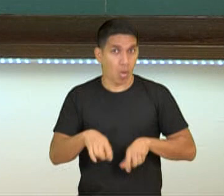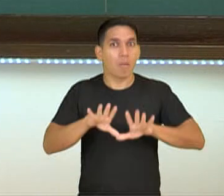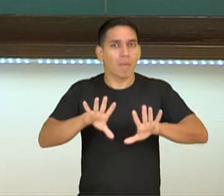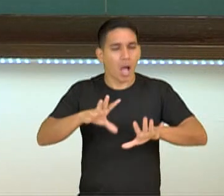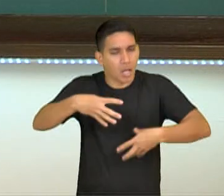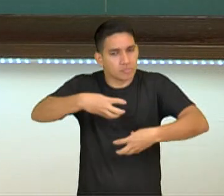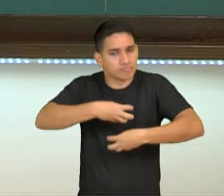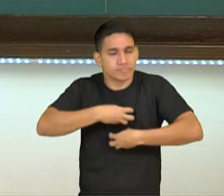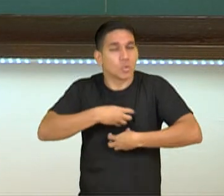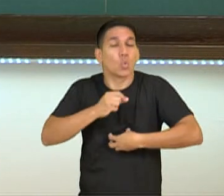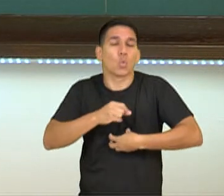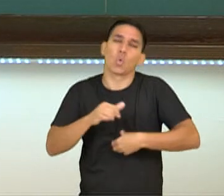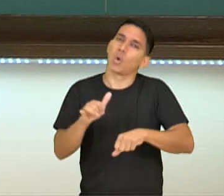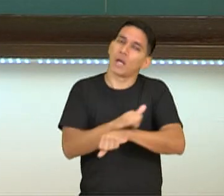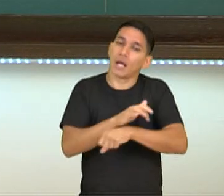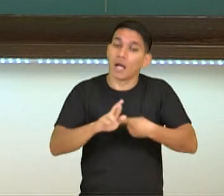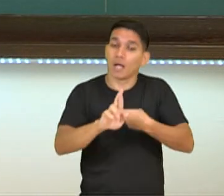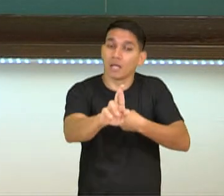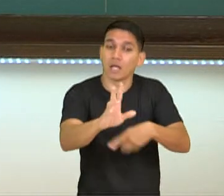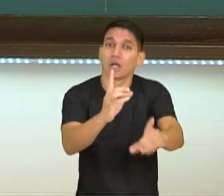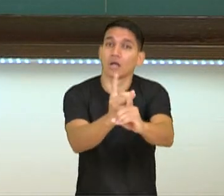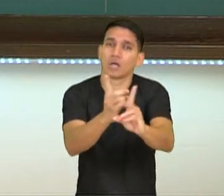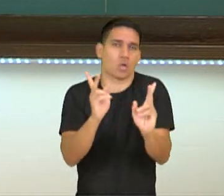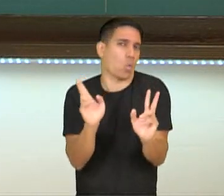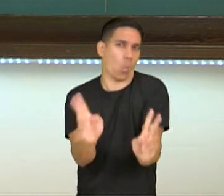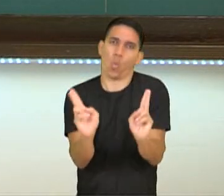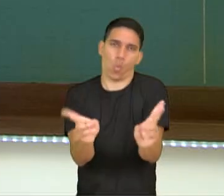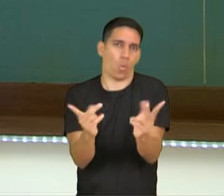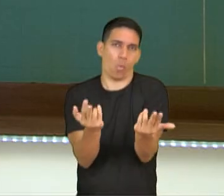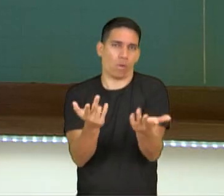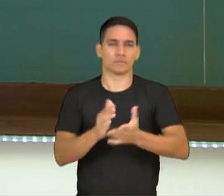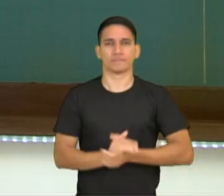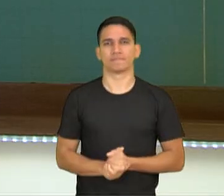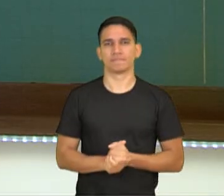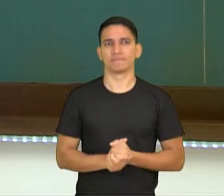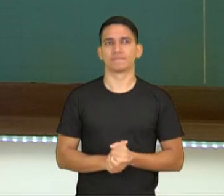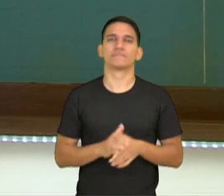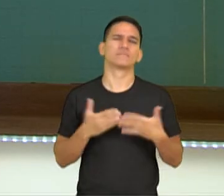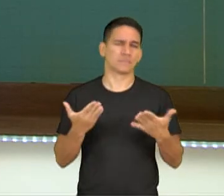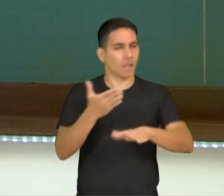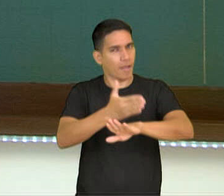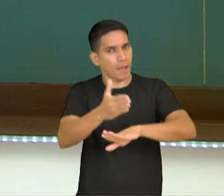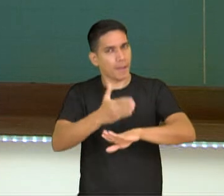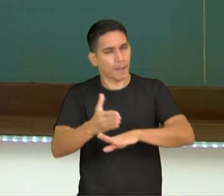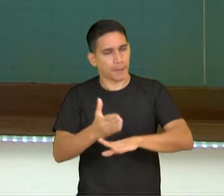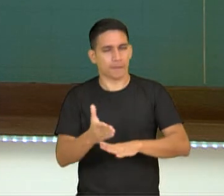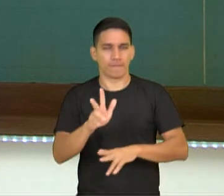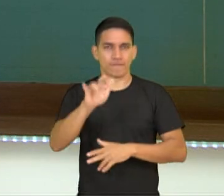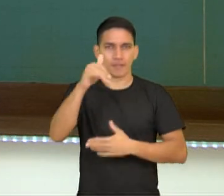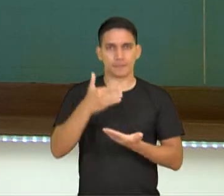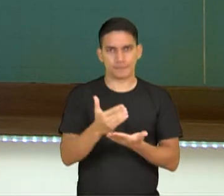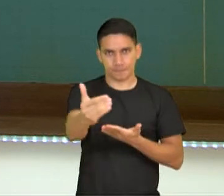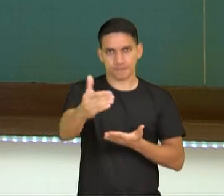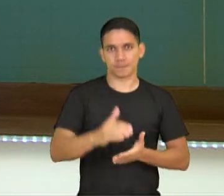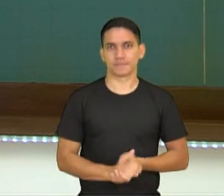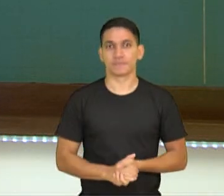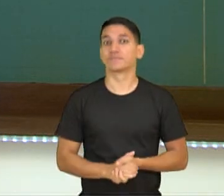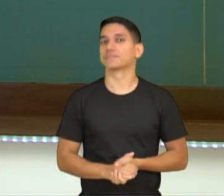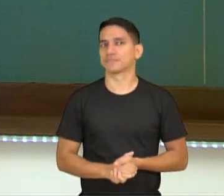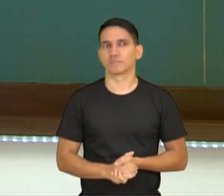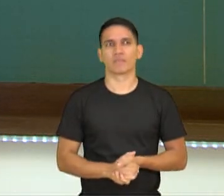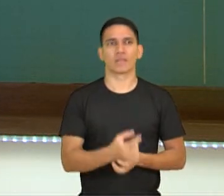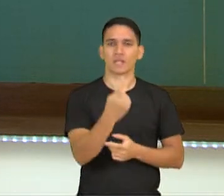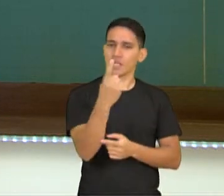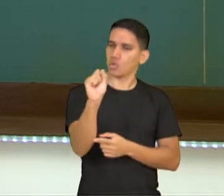bom? Beleza? Pode usar qualquer uma delas. Então, vamos praticar um pouquinho? Olha só. Os